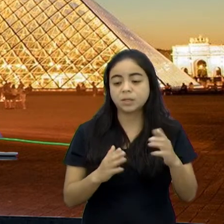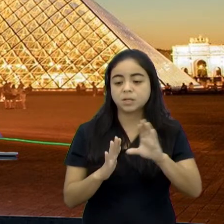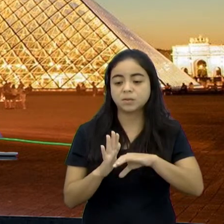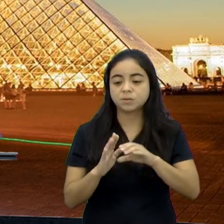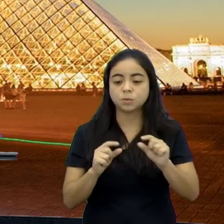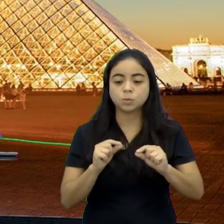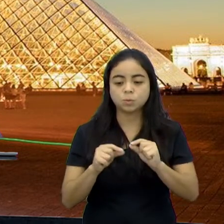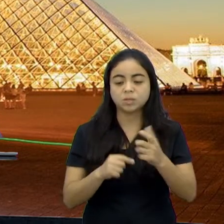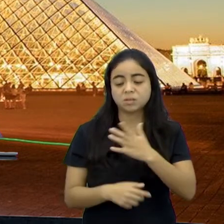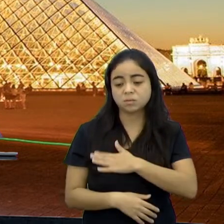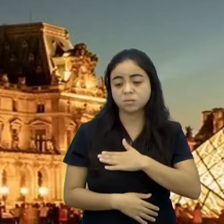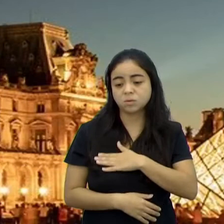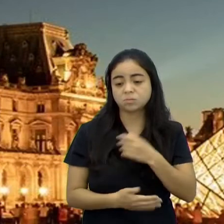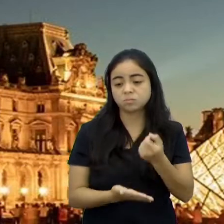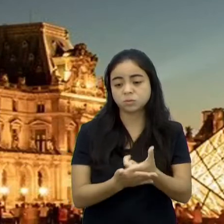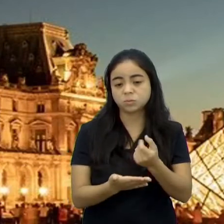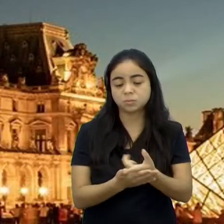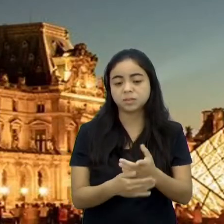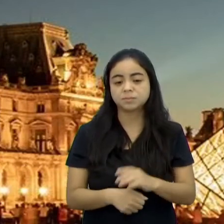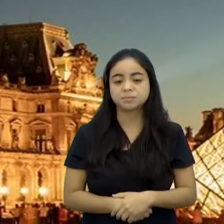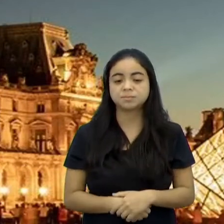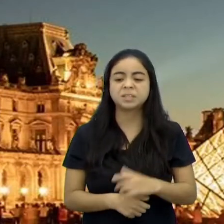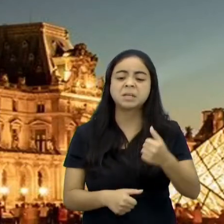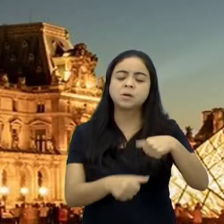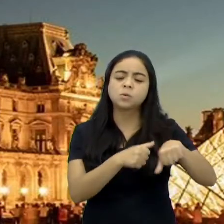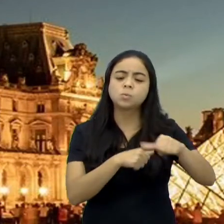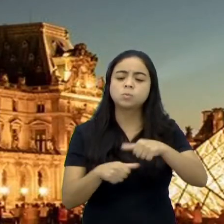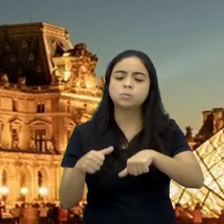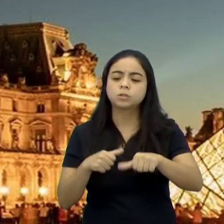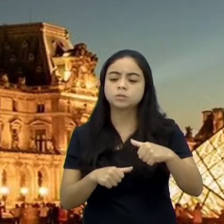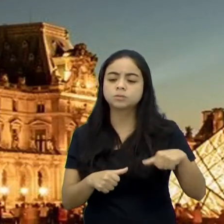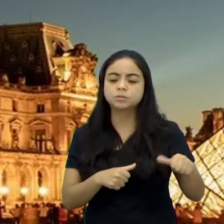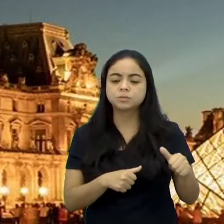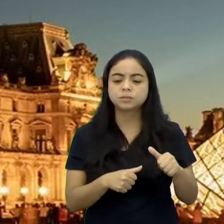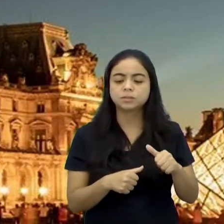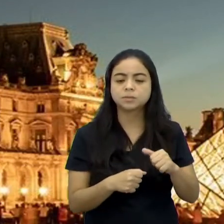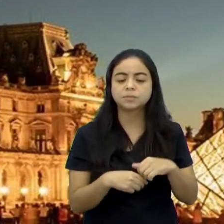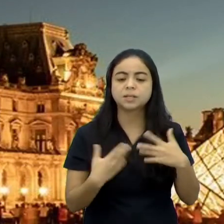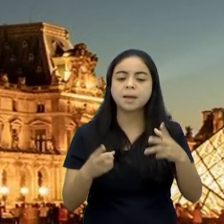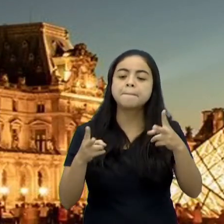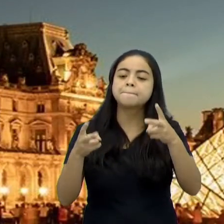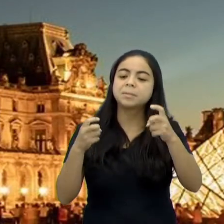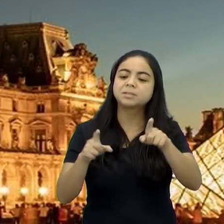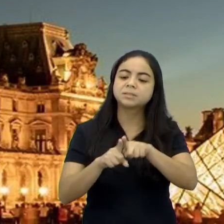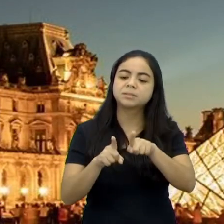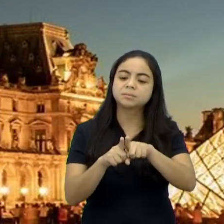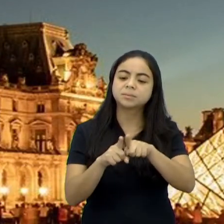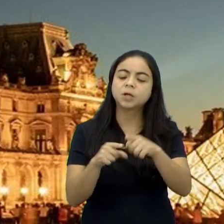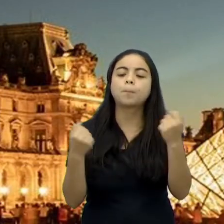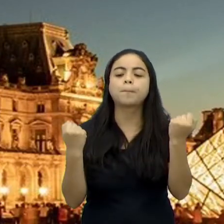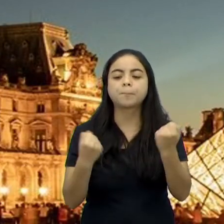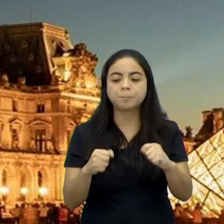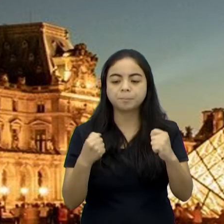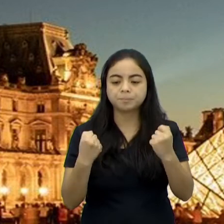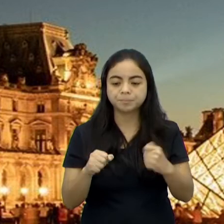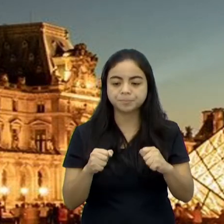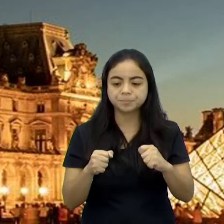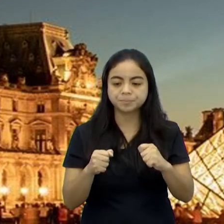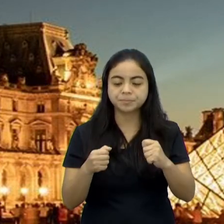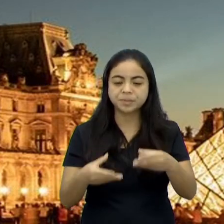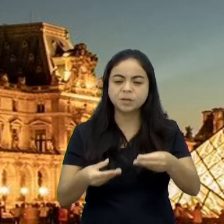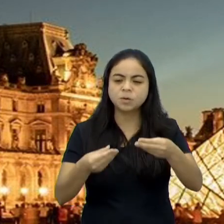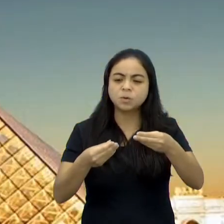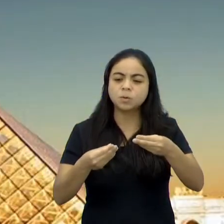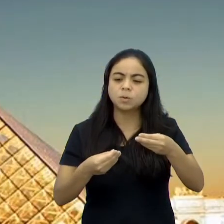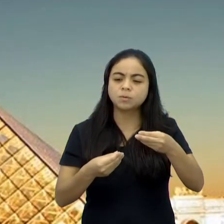de consumo. E que se modificam, né? Então a gente começa a perceber que é necessário esse resgate dessa